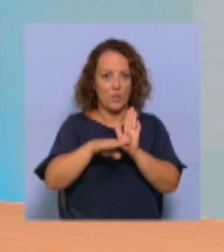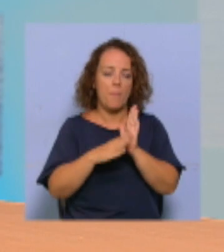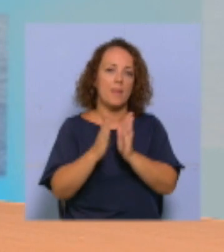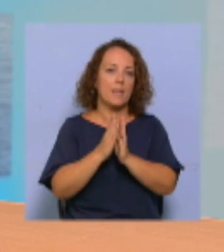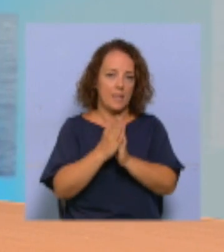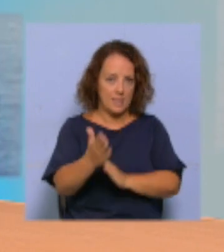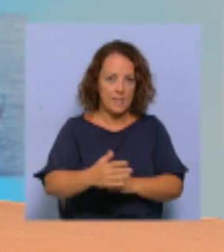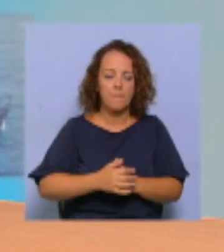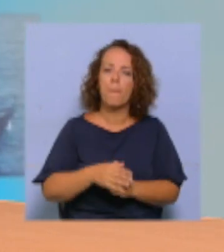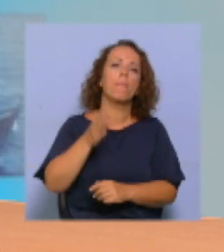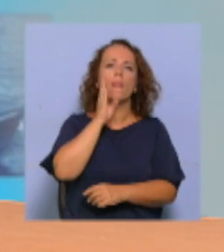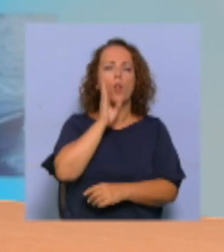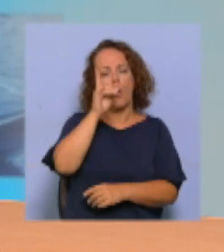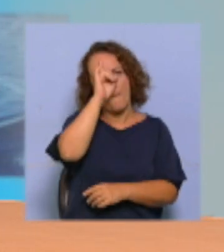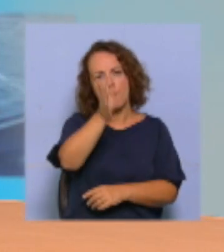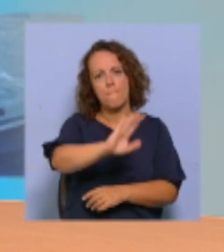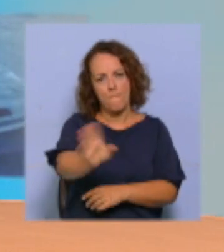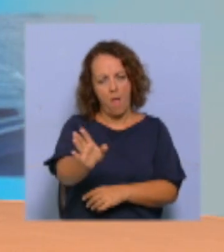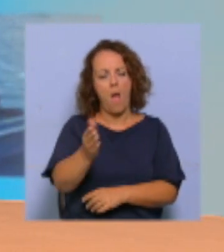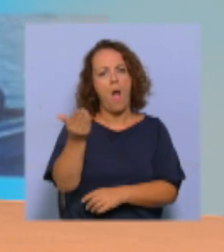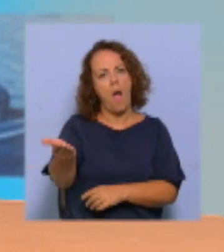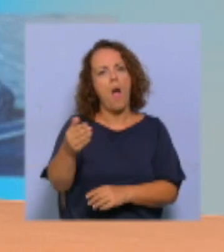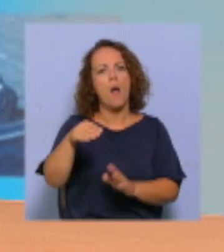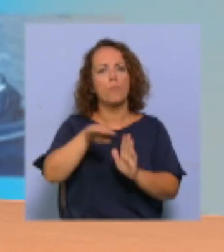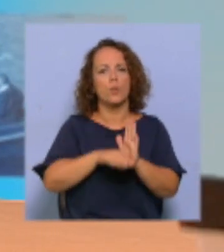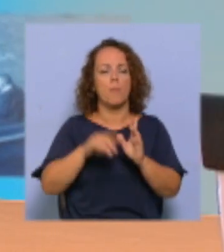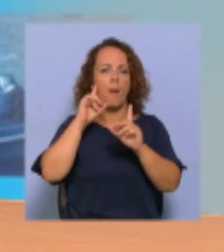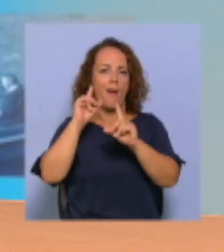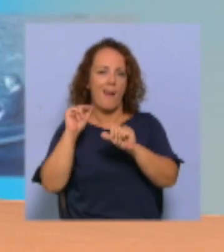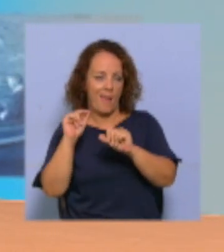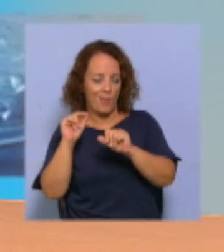Eclésia. Mais logo já sabe que pode contar com a edição rádio do programa